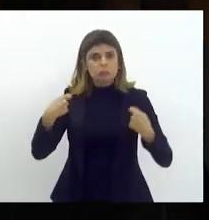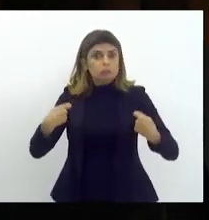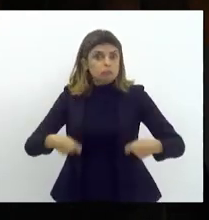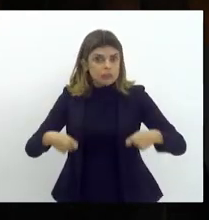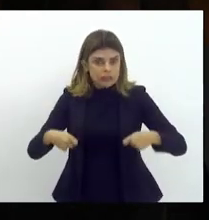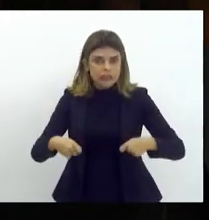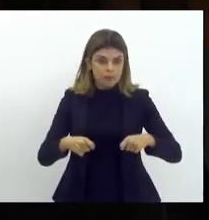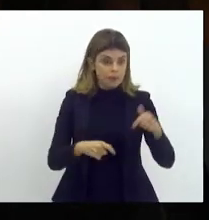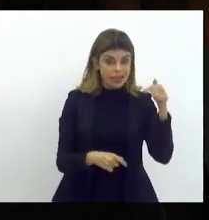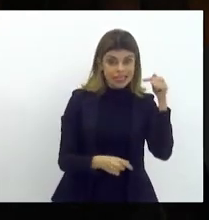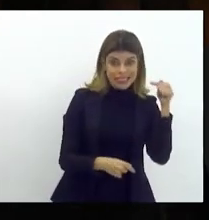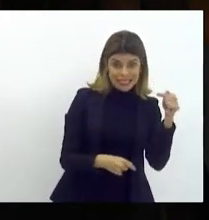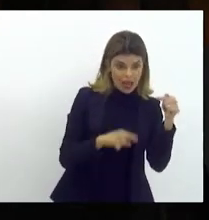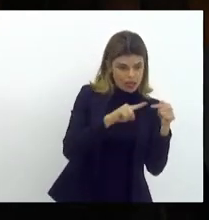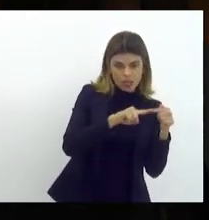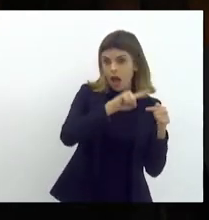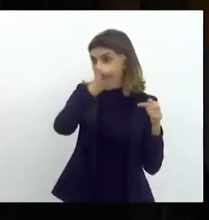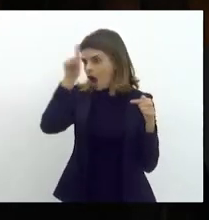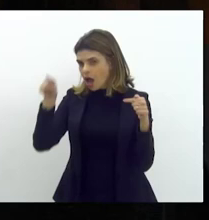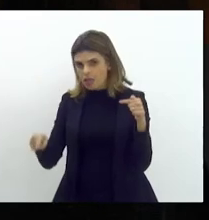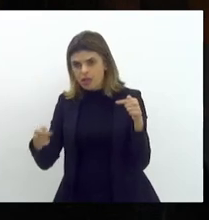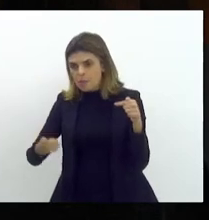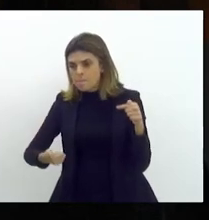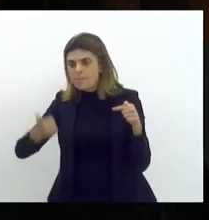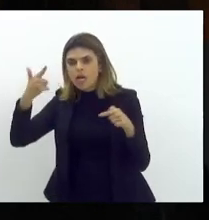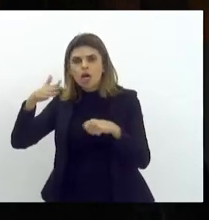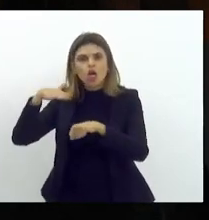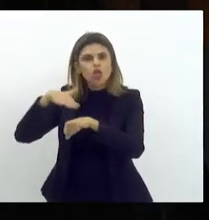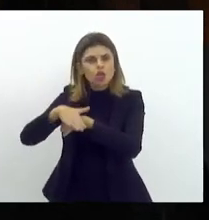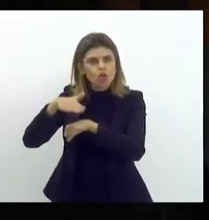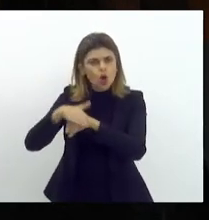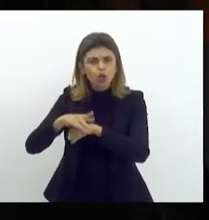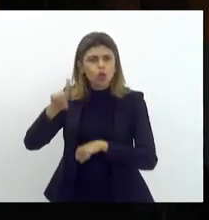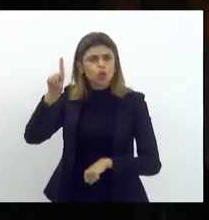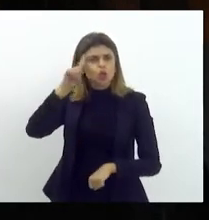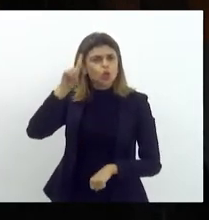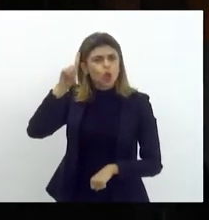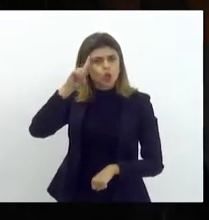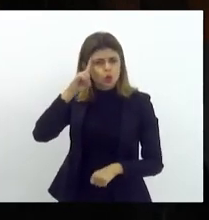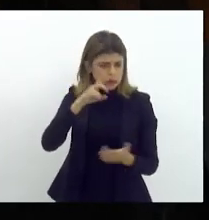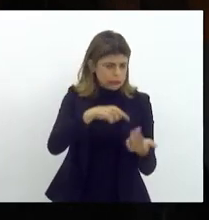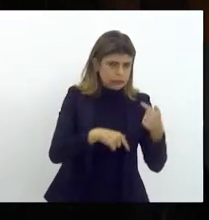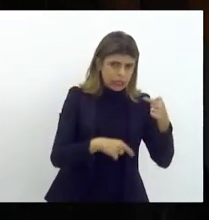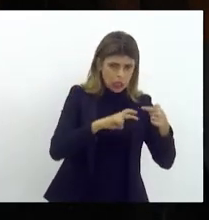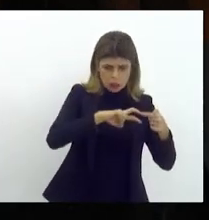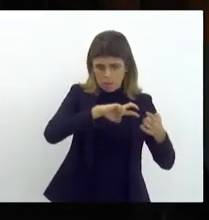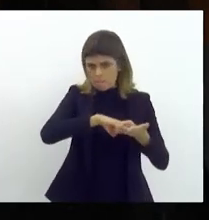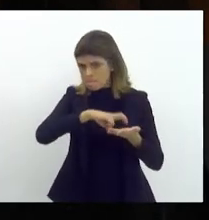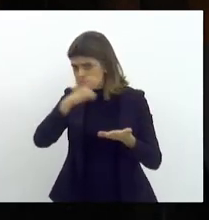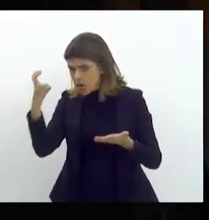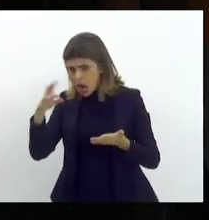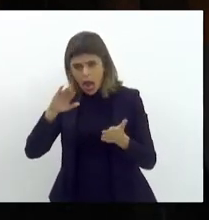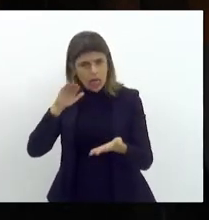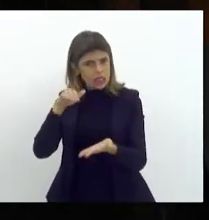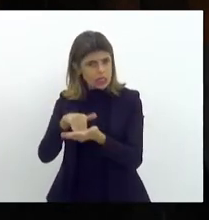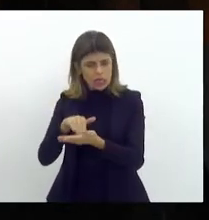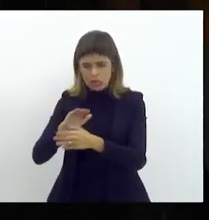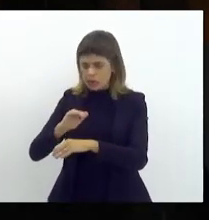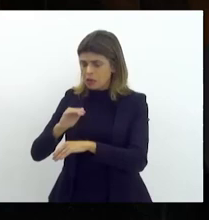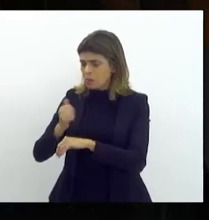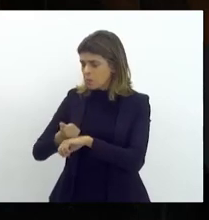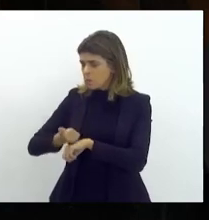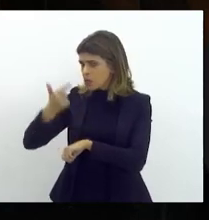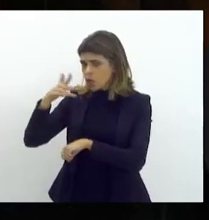de 7 a meia-noite todos os dias estamos eleitos deputados estadual para